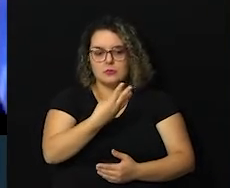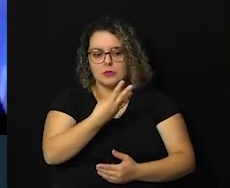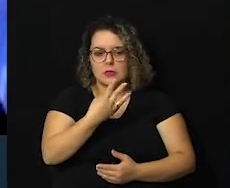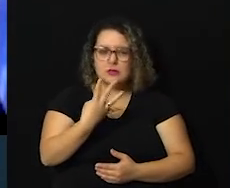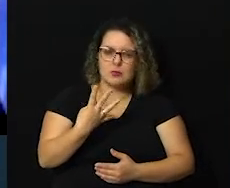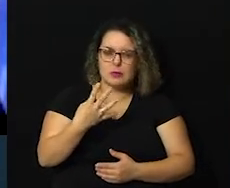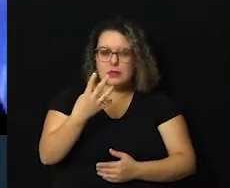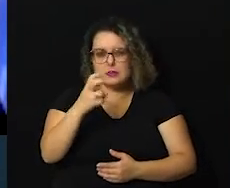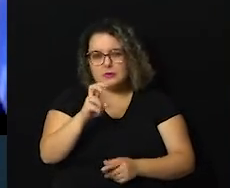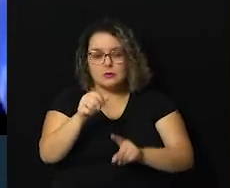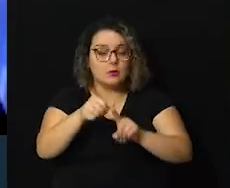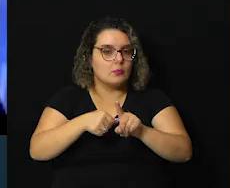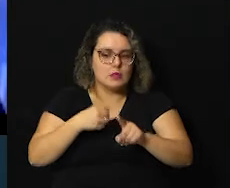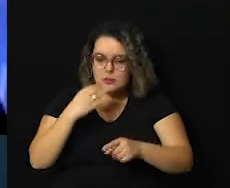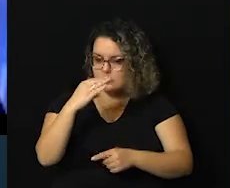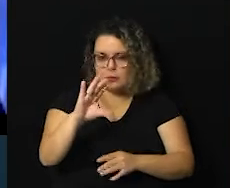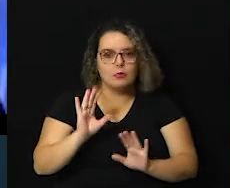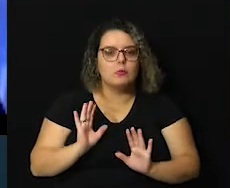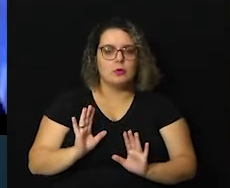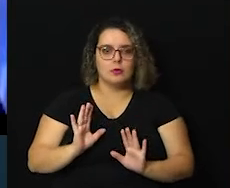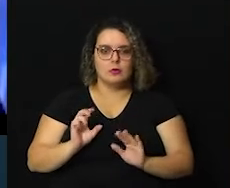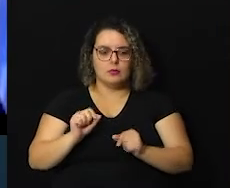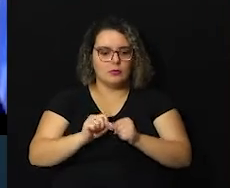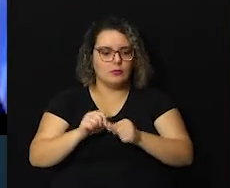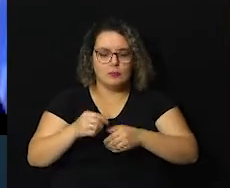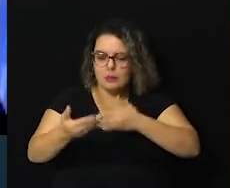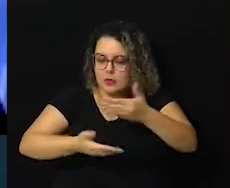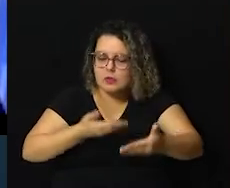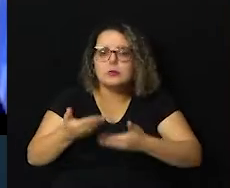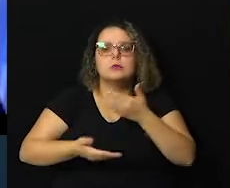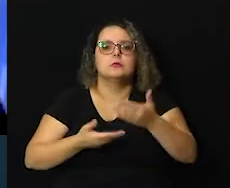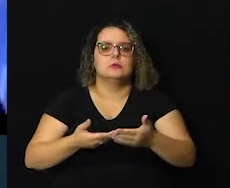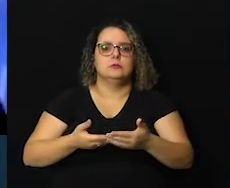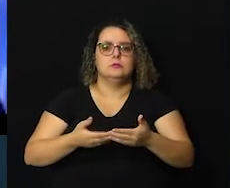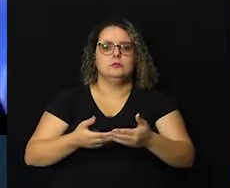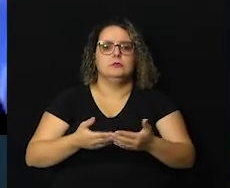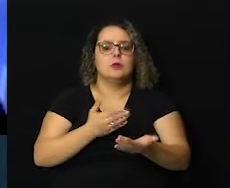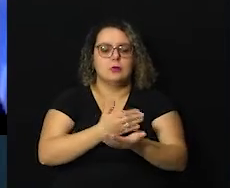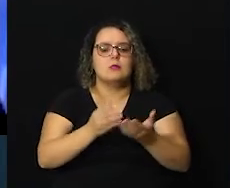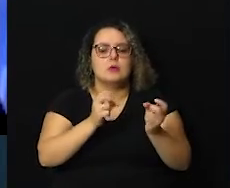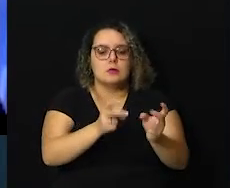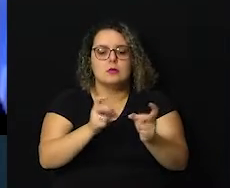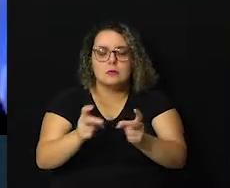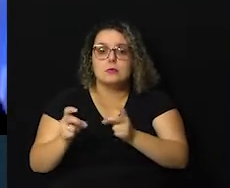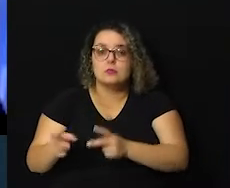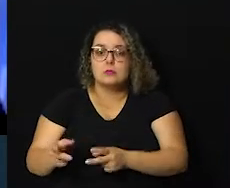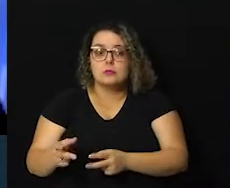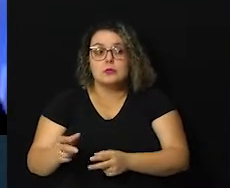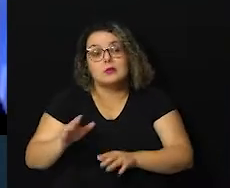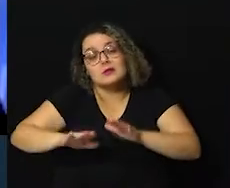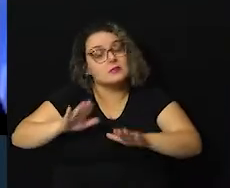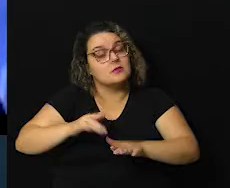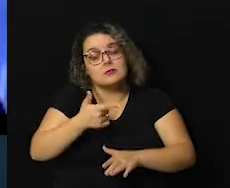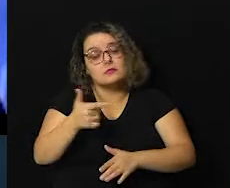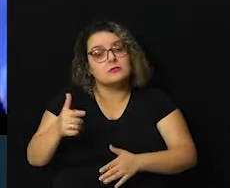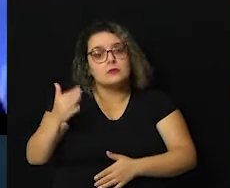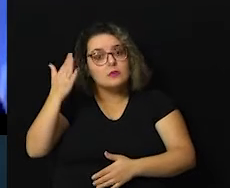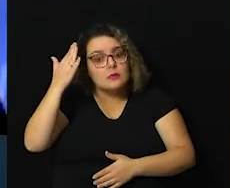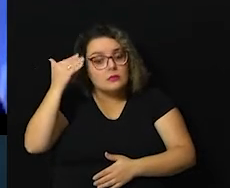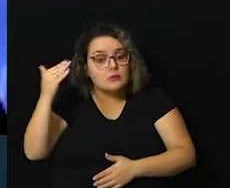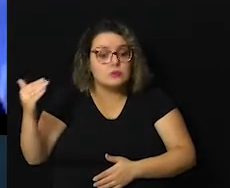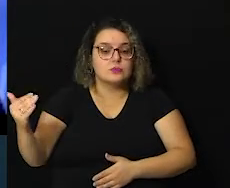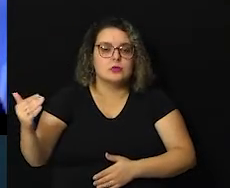três quatro cinco meses já põe no mercado passa a interações o produto e você provavelmente não vai ter muito sucesso